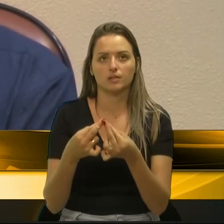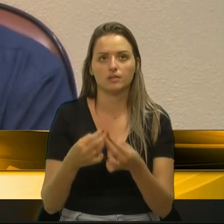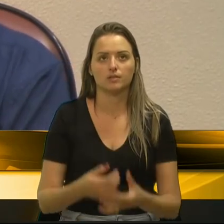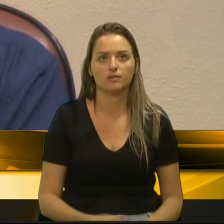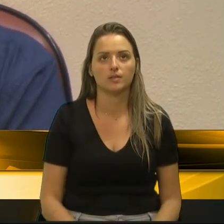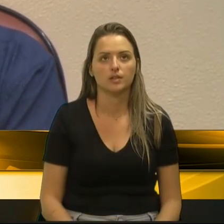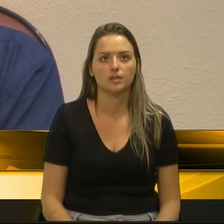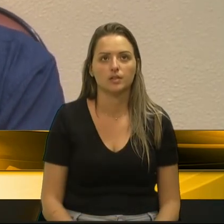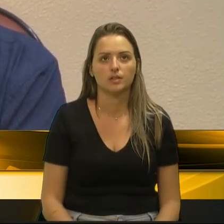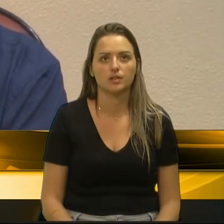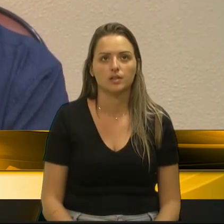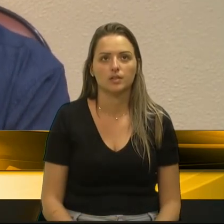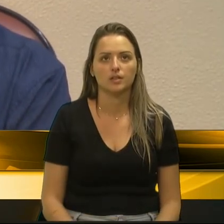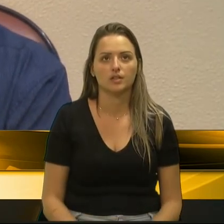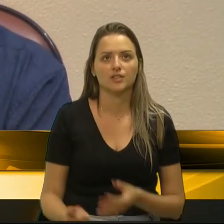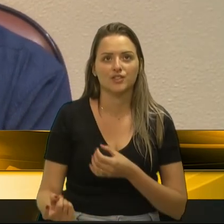sessão.